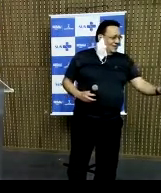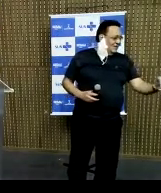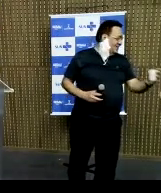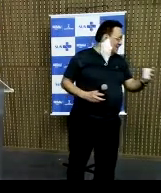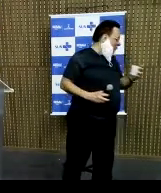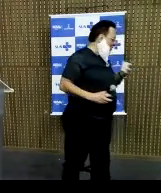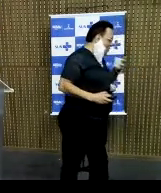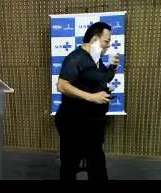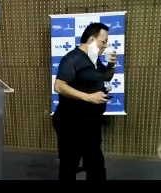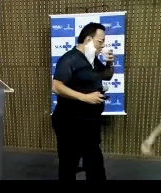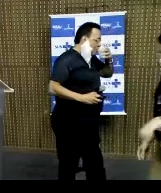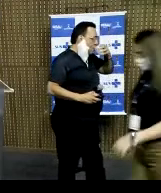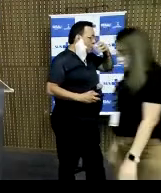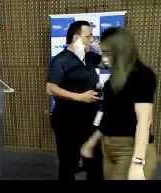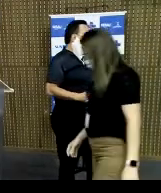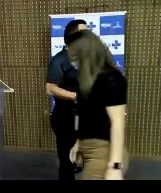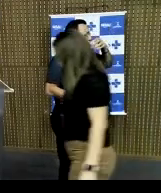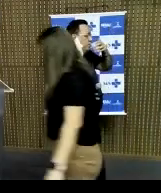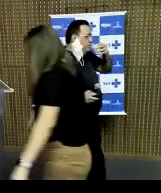Aqui.